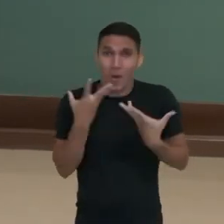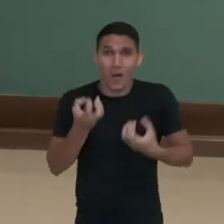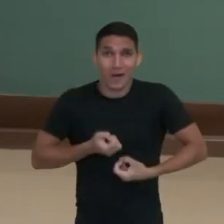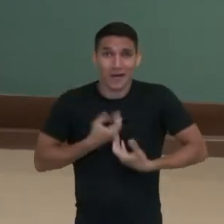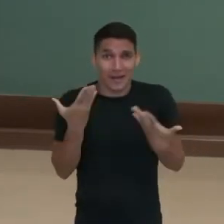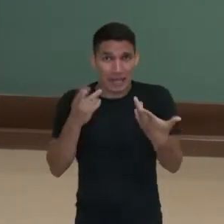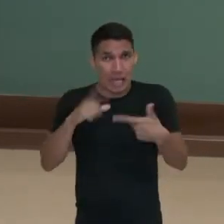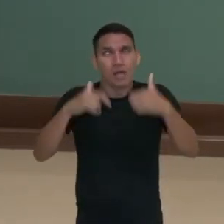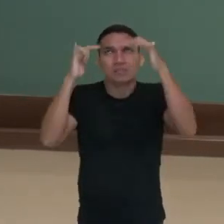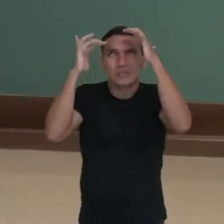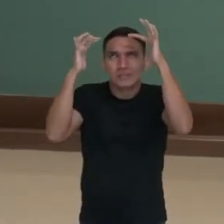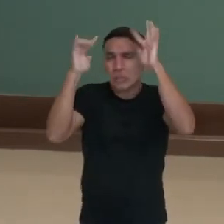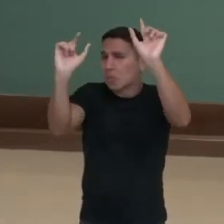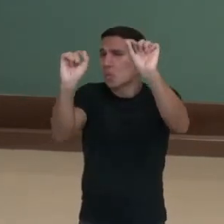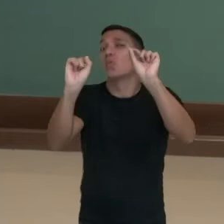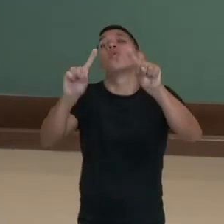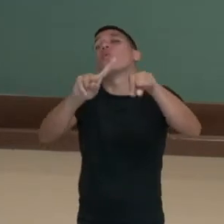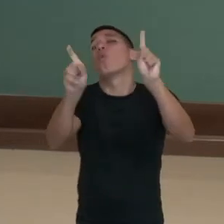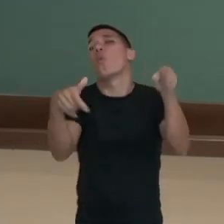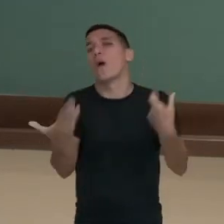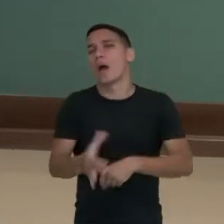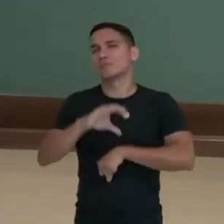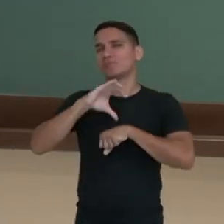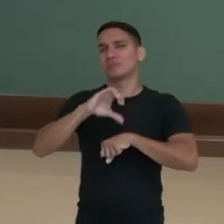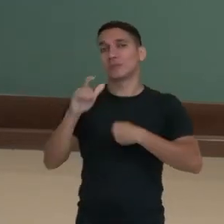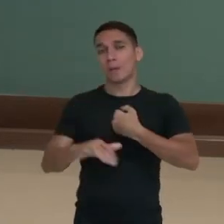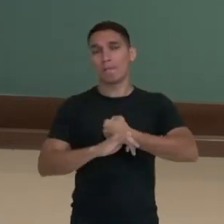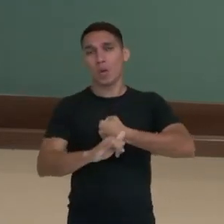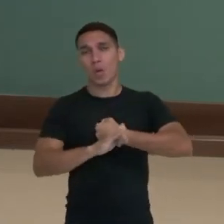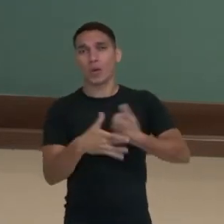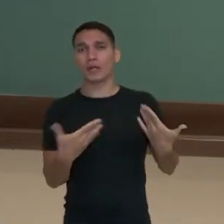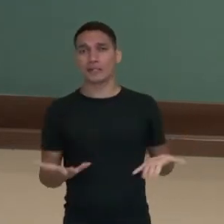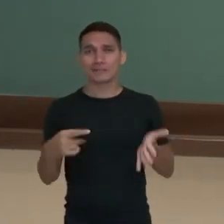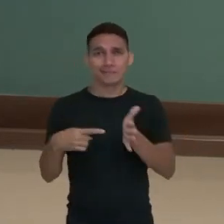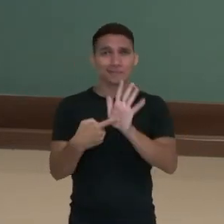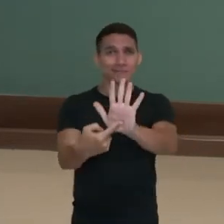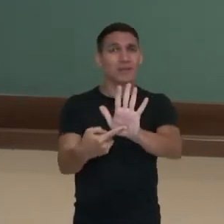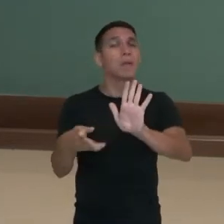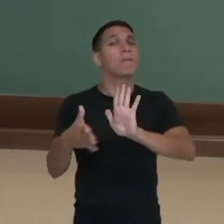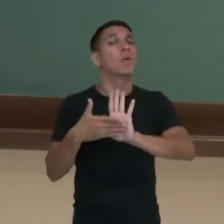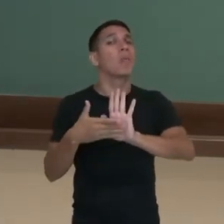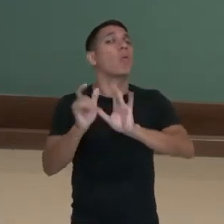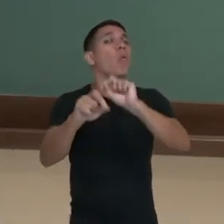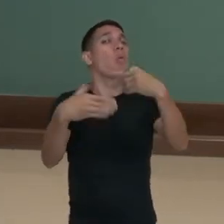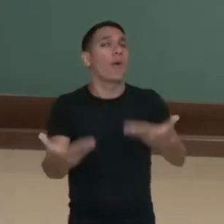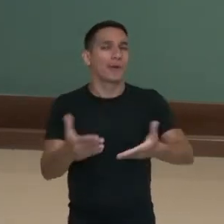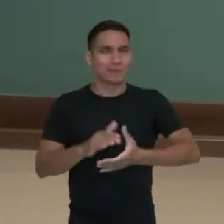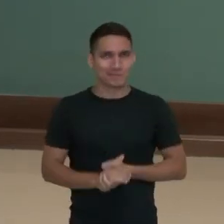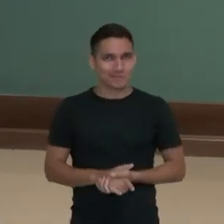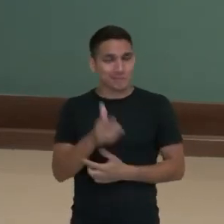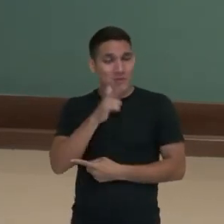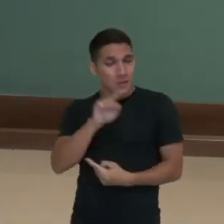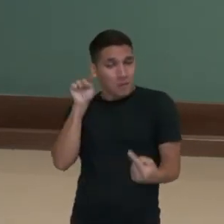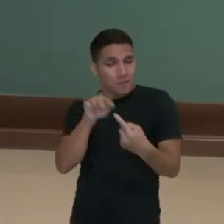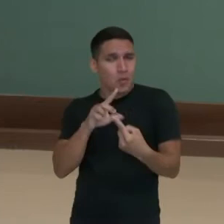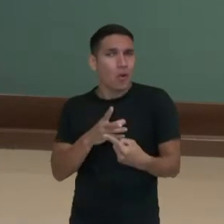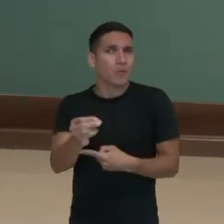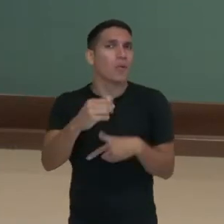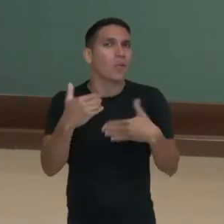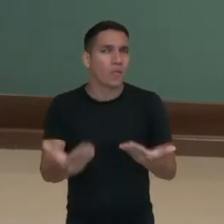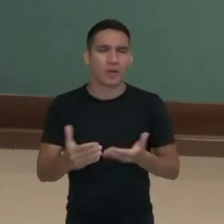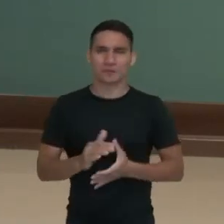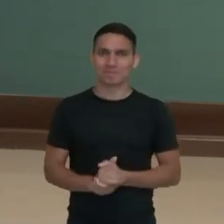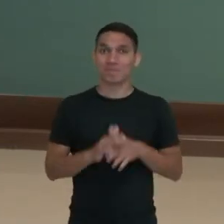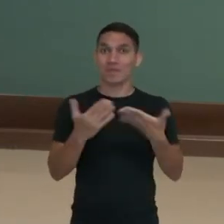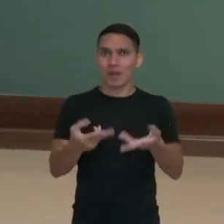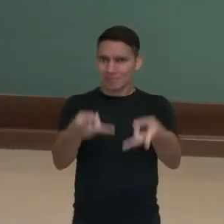poética, é reflexiva? Qual é a ideia dessa crônica, né? O que ela pretende, né, atingir, né? Então